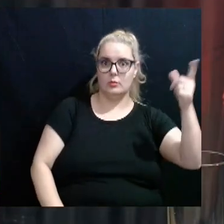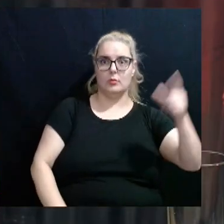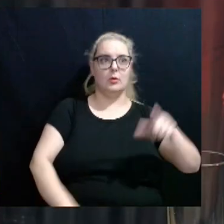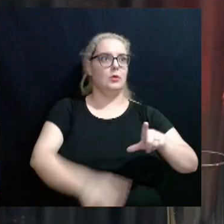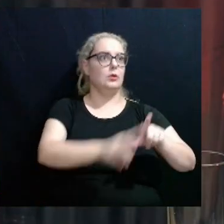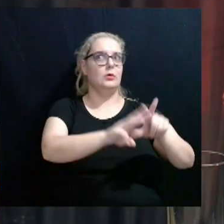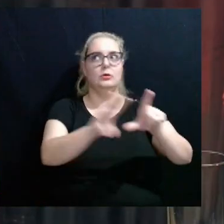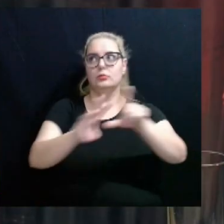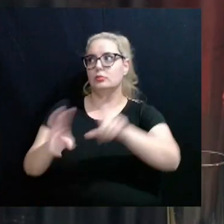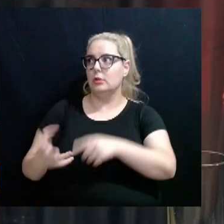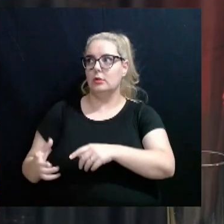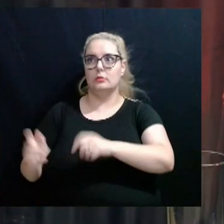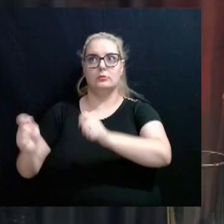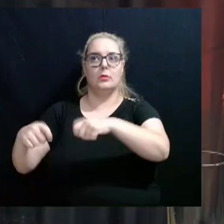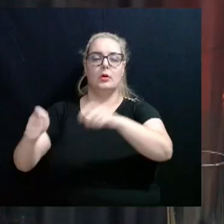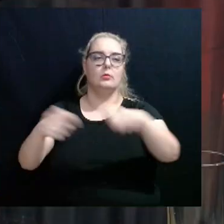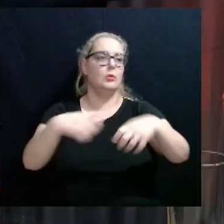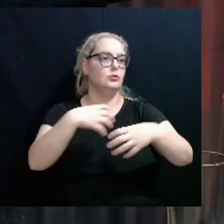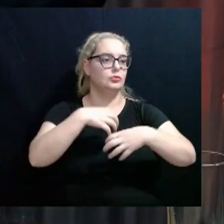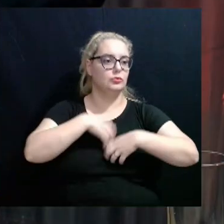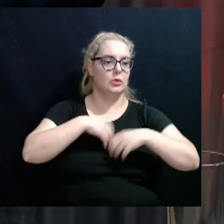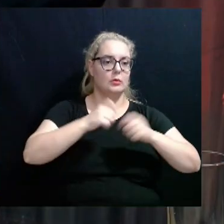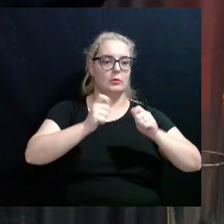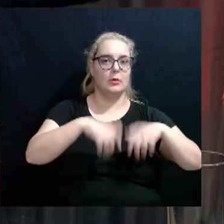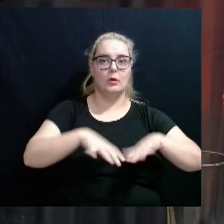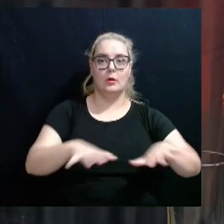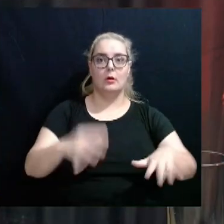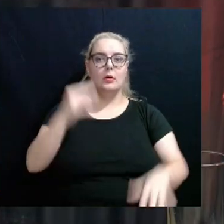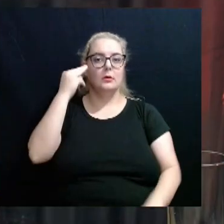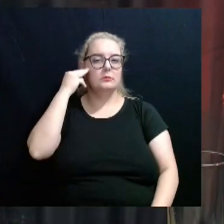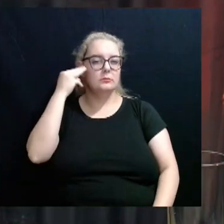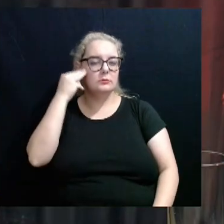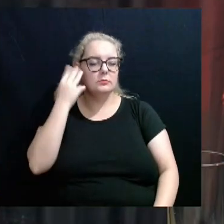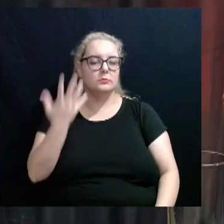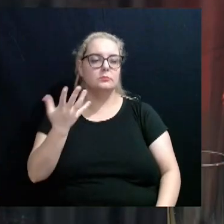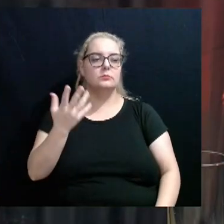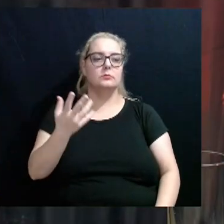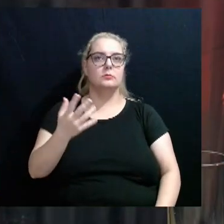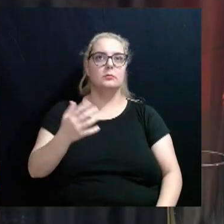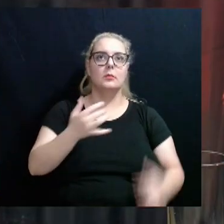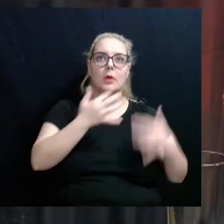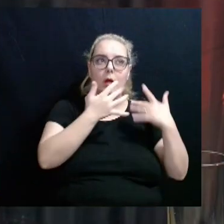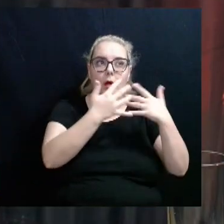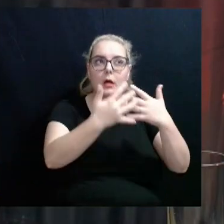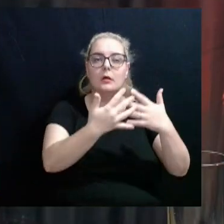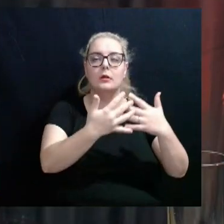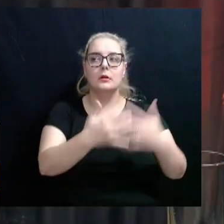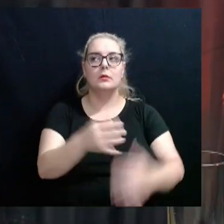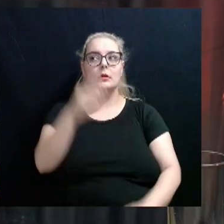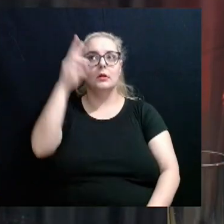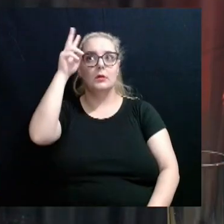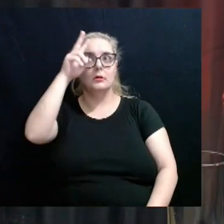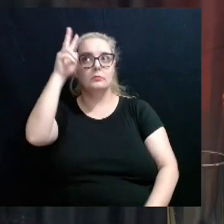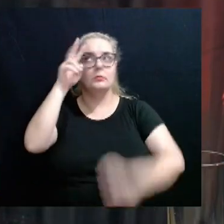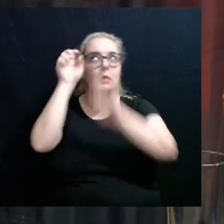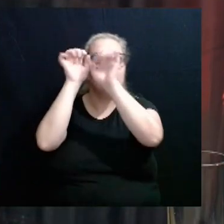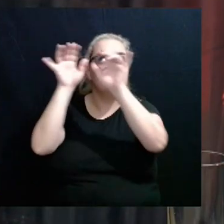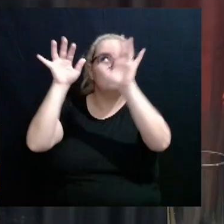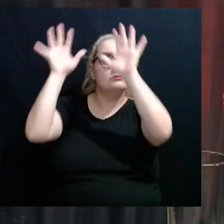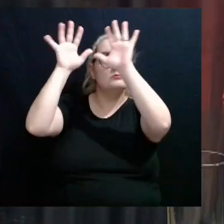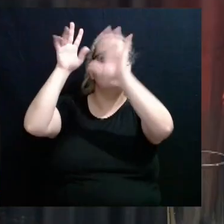para perpetuar uma memória e contar uma história, né. Então, hoje em dia, nós temos essa facilidade.